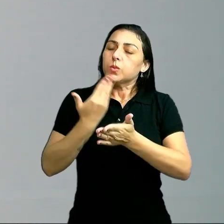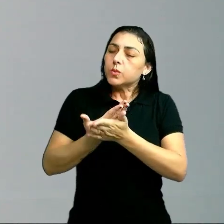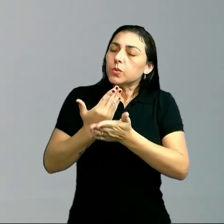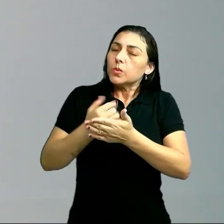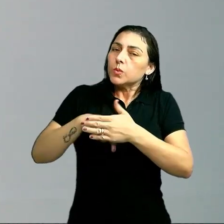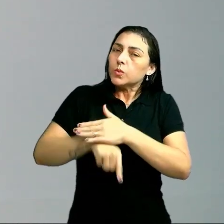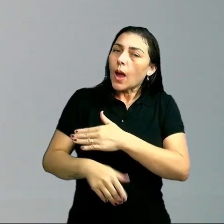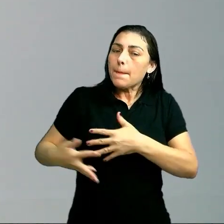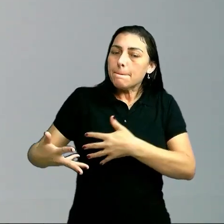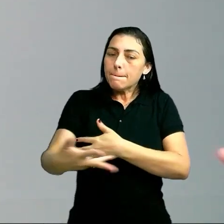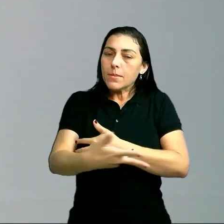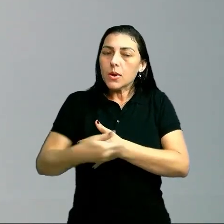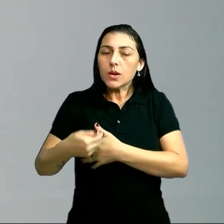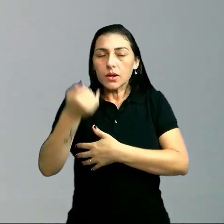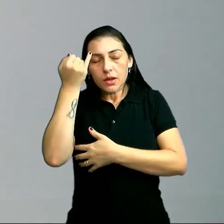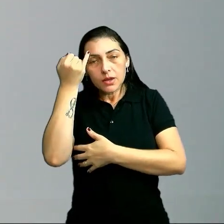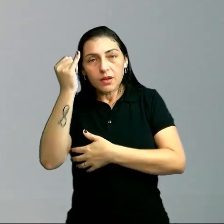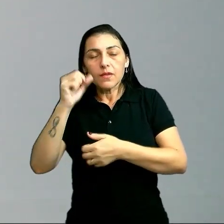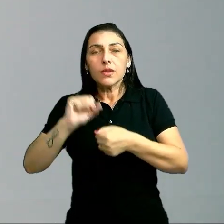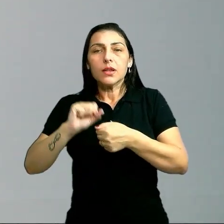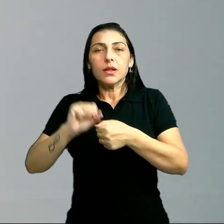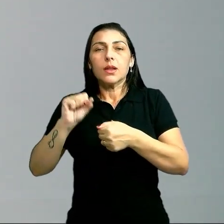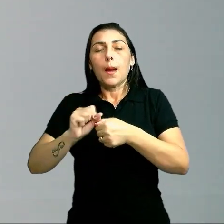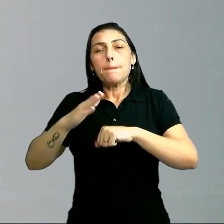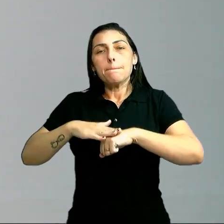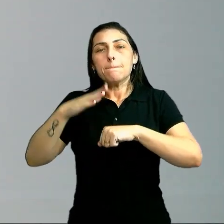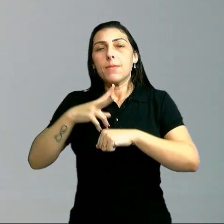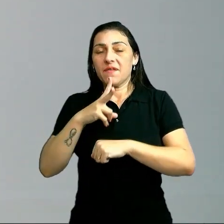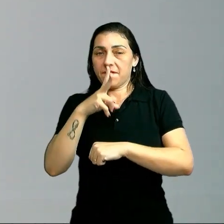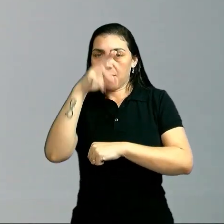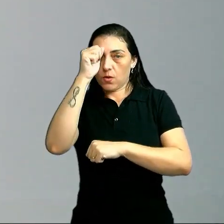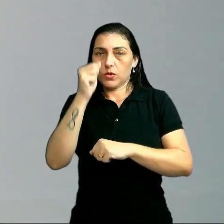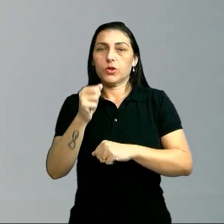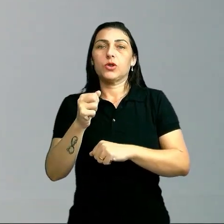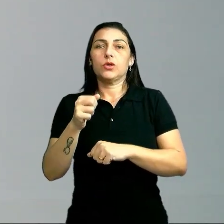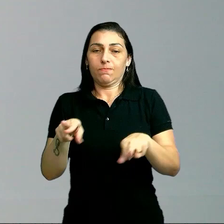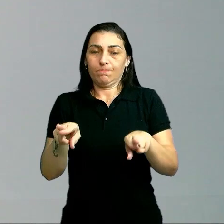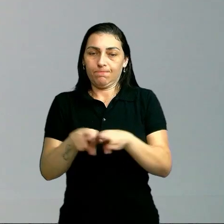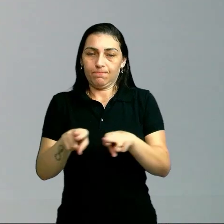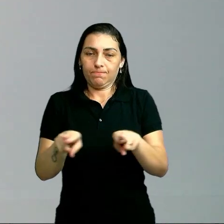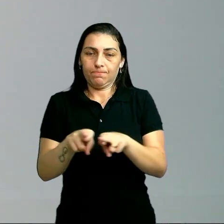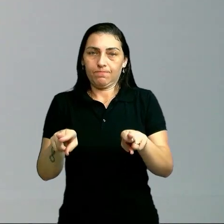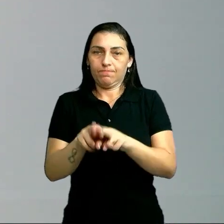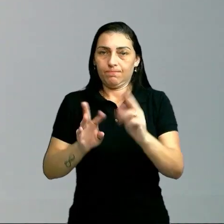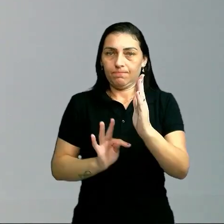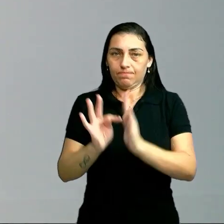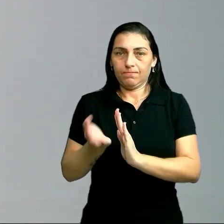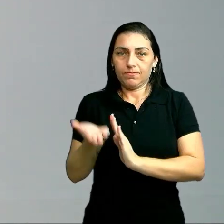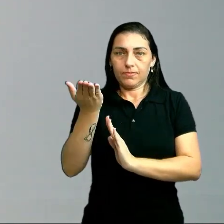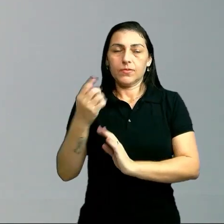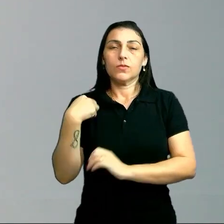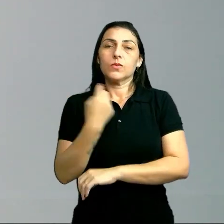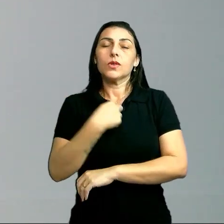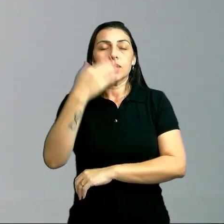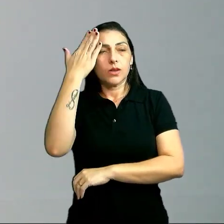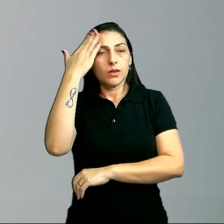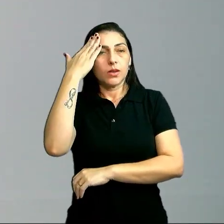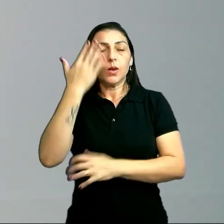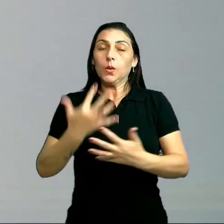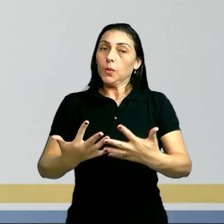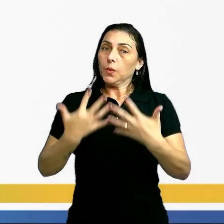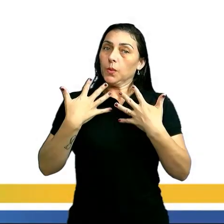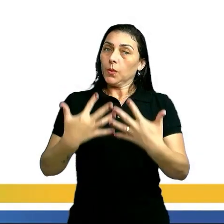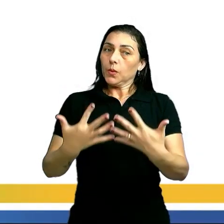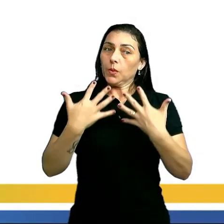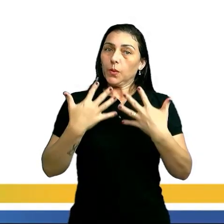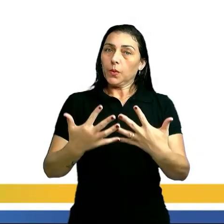eles aprimoraram essa ideia e fizeram com que eles ficassem mais resistentes às altas temperaturas, que nós sabemos que esquenta